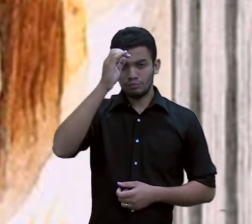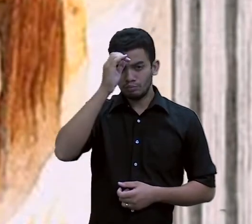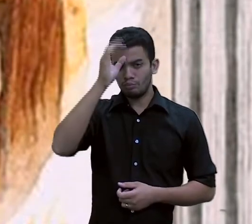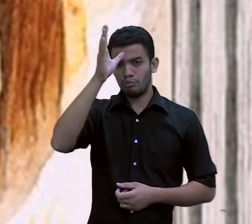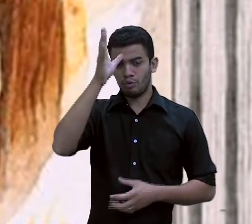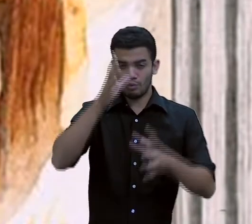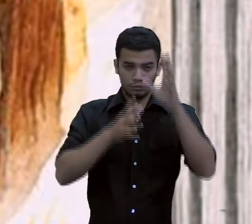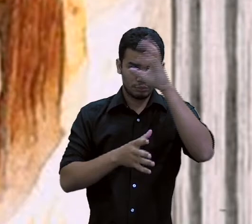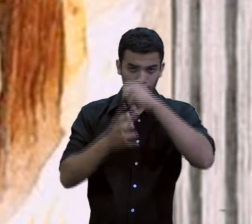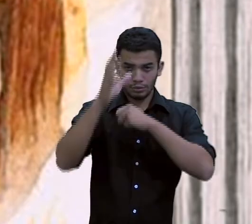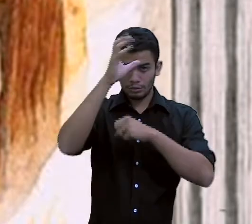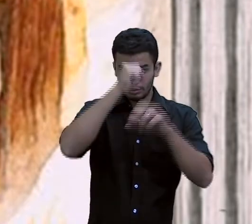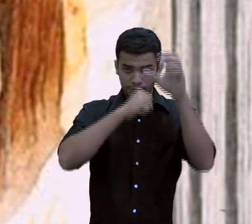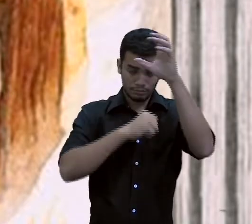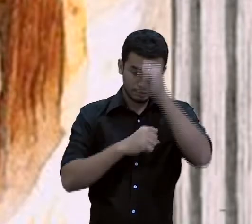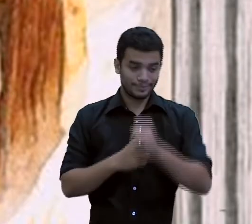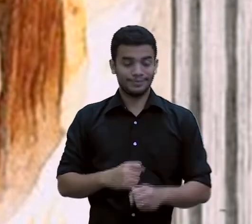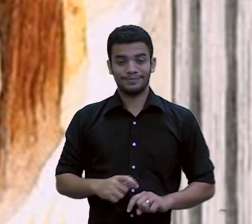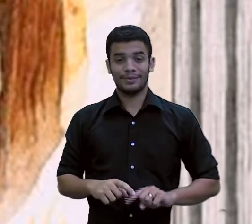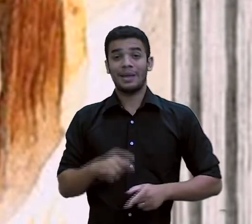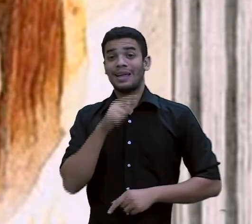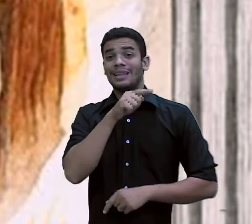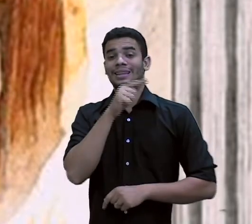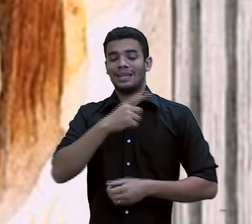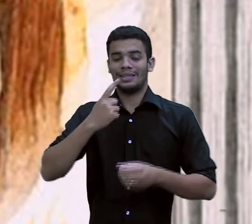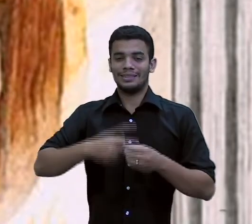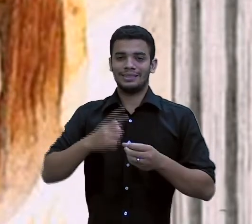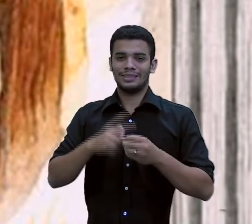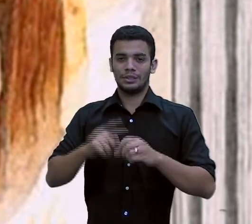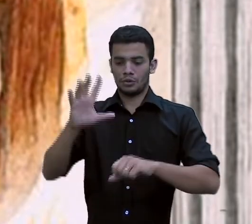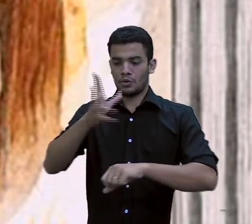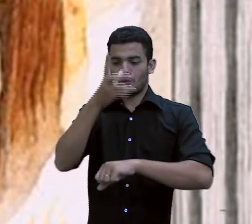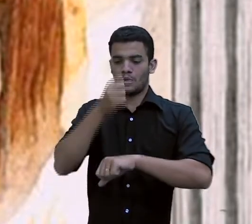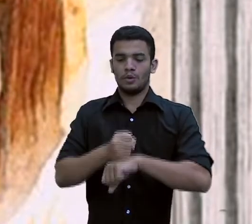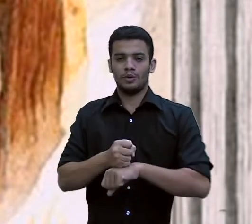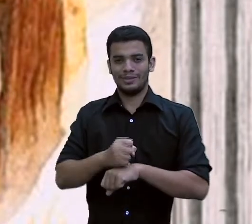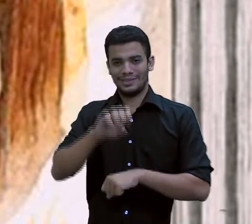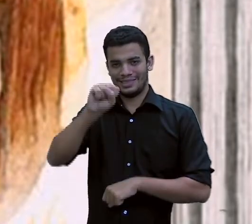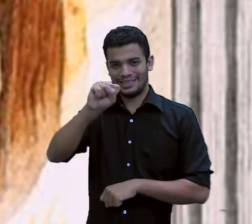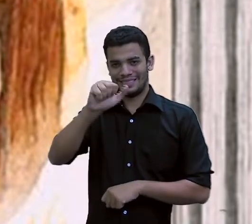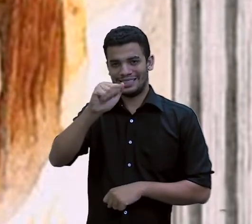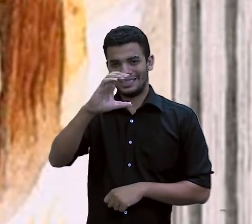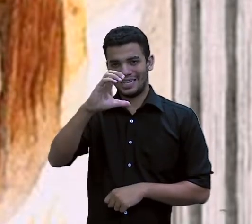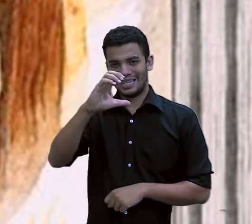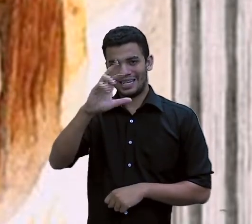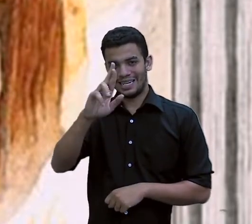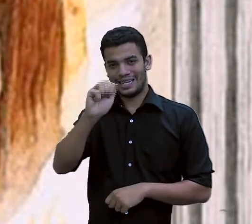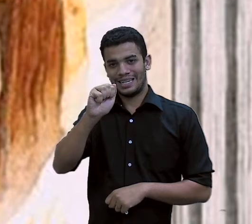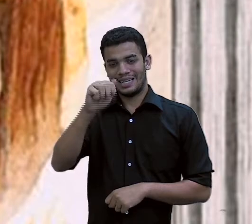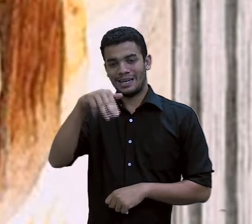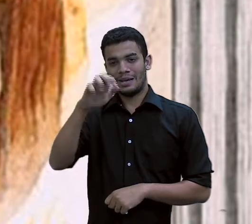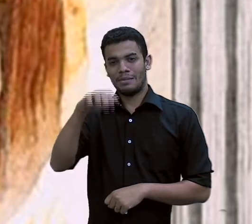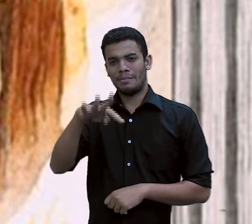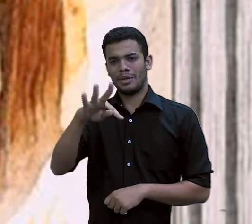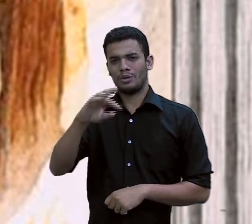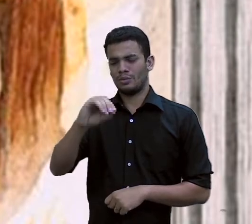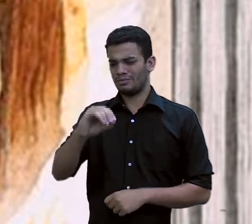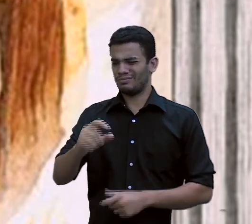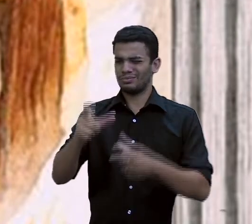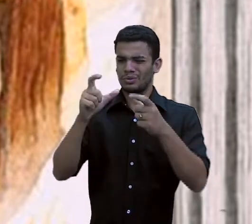uma região turística, tá, gente? Se tiver a oportunidade algum dia conhecer, é uma região belíssima.